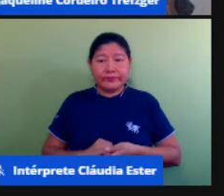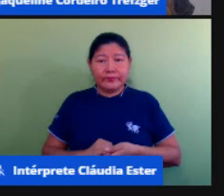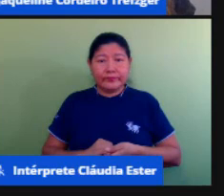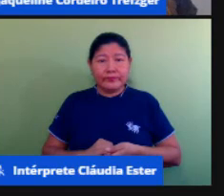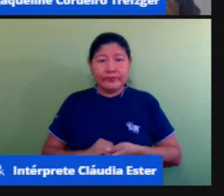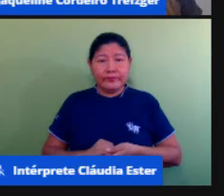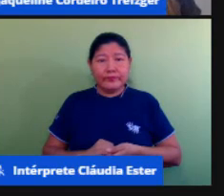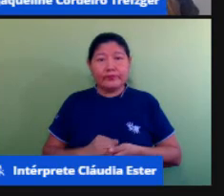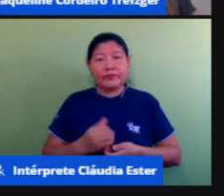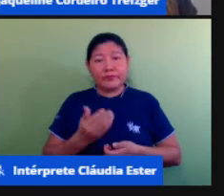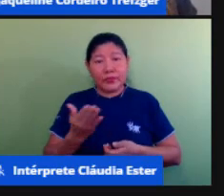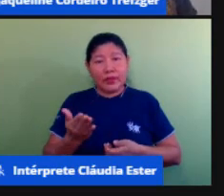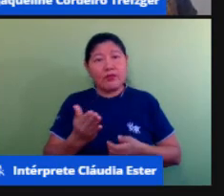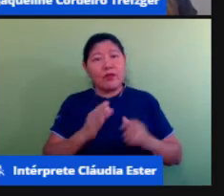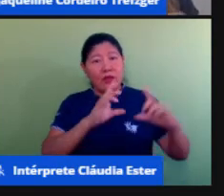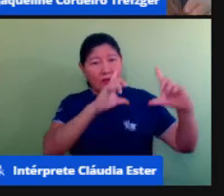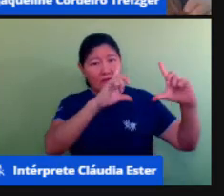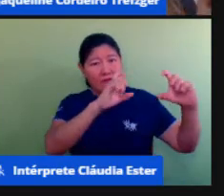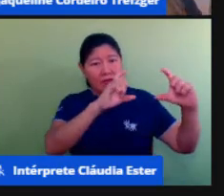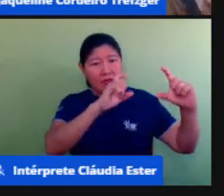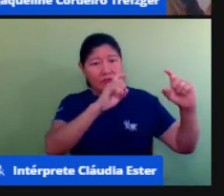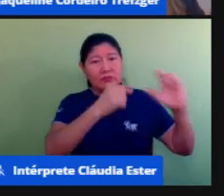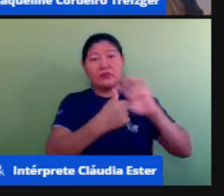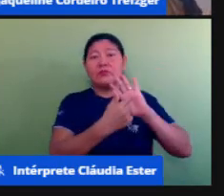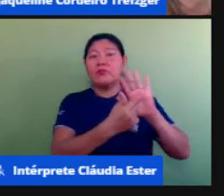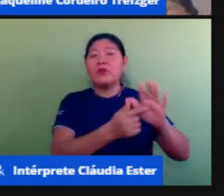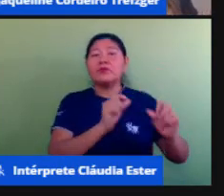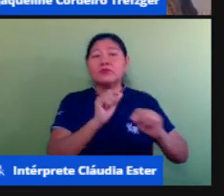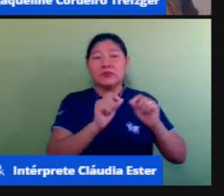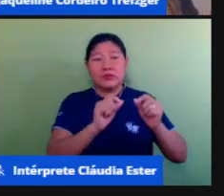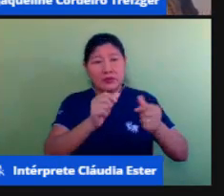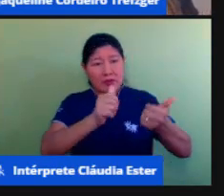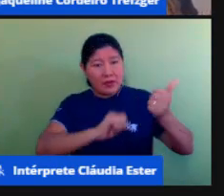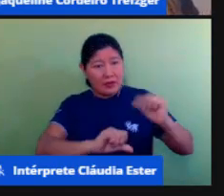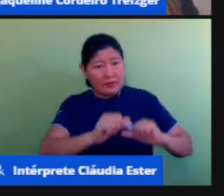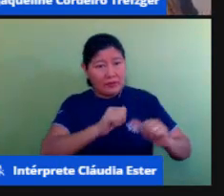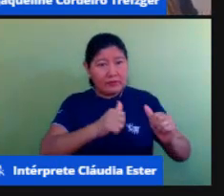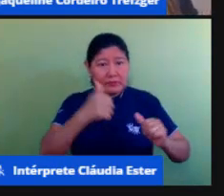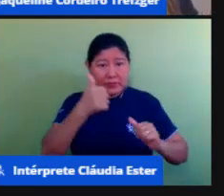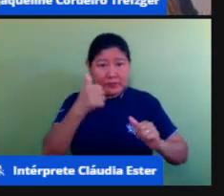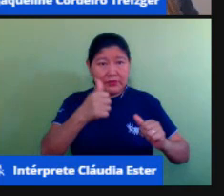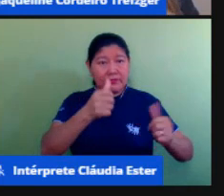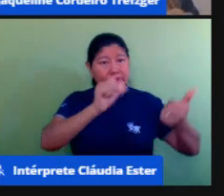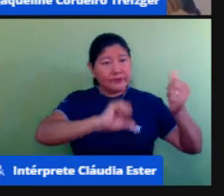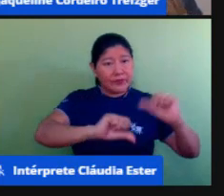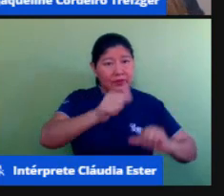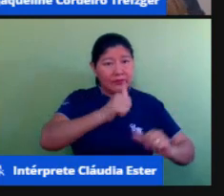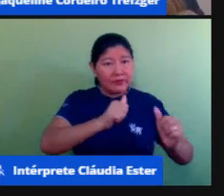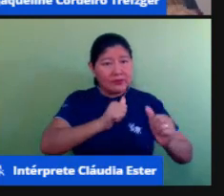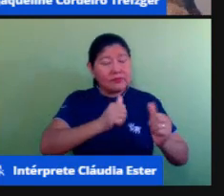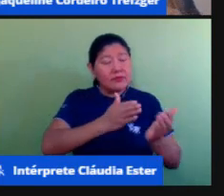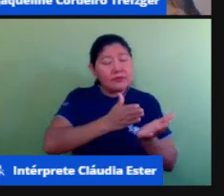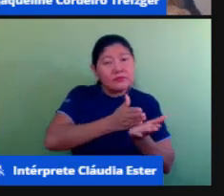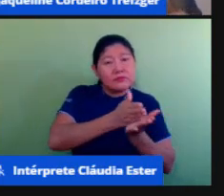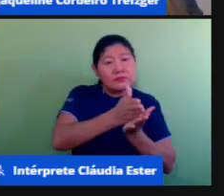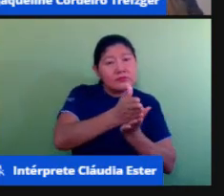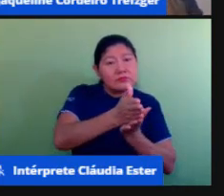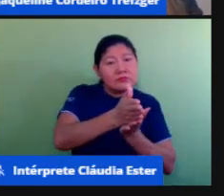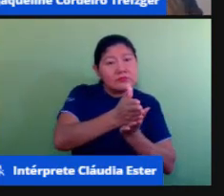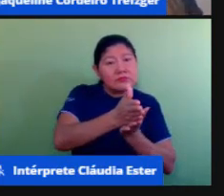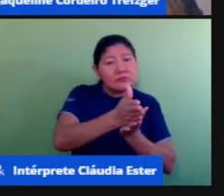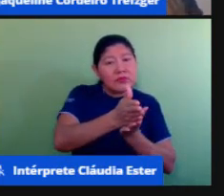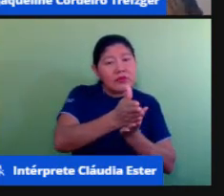Aqui no caso, a gente traz a questão, a avaliação deve direcionar a aprendizagem, né? Estou direcionando, ela faz